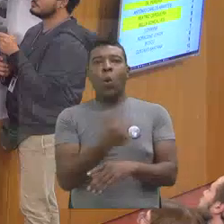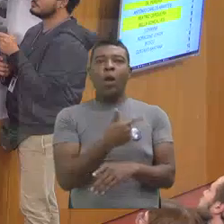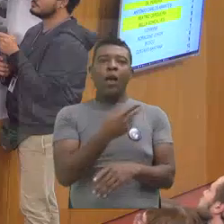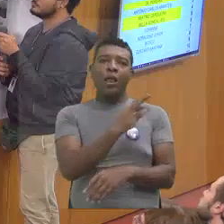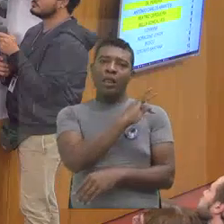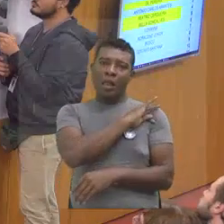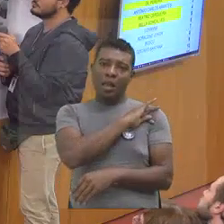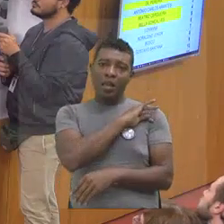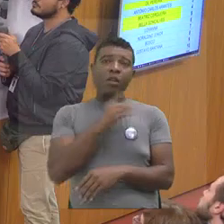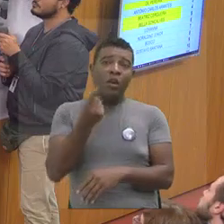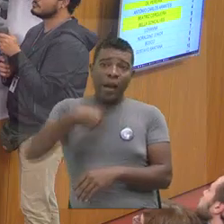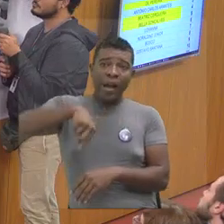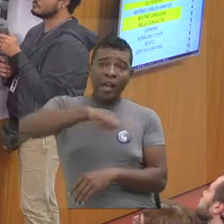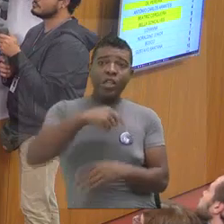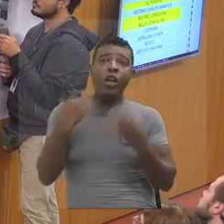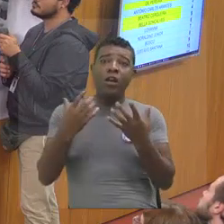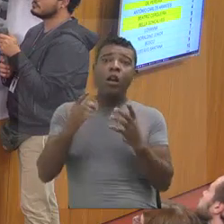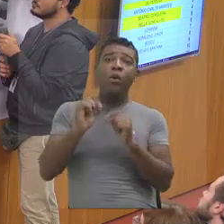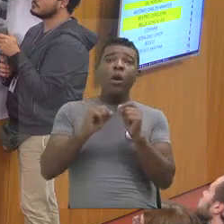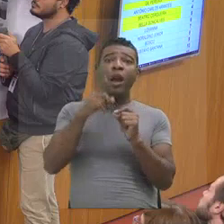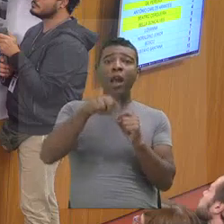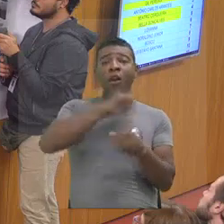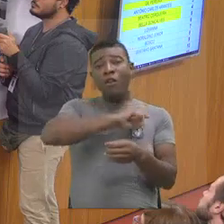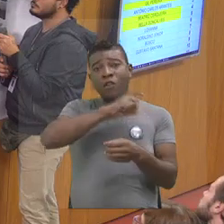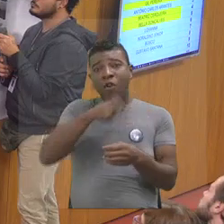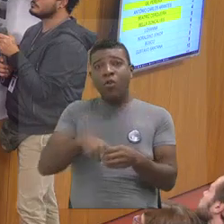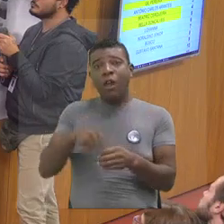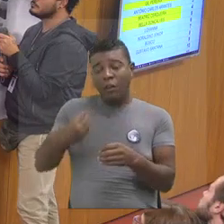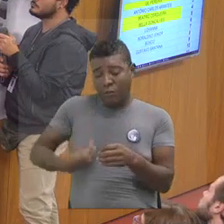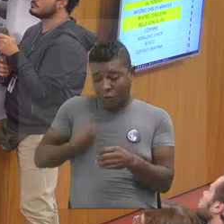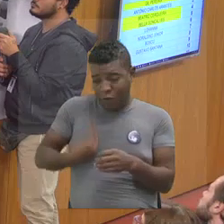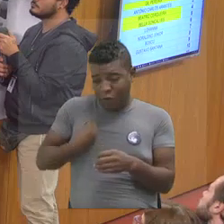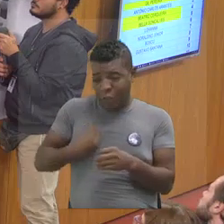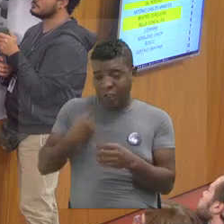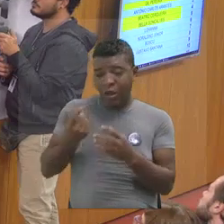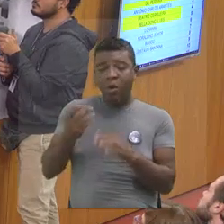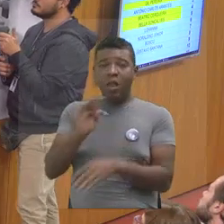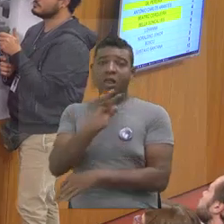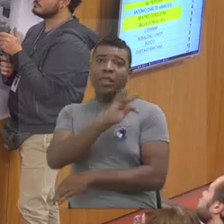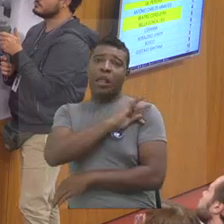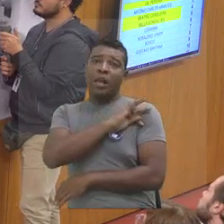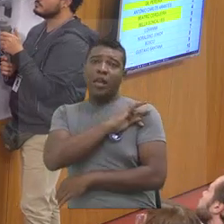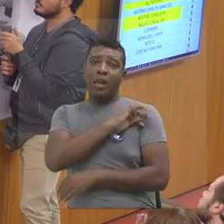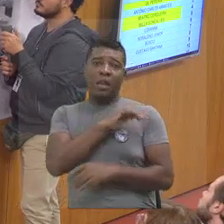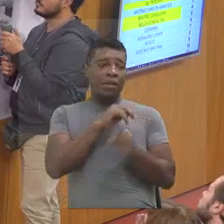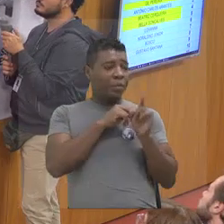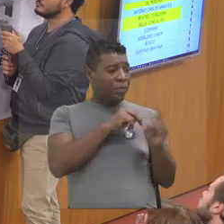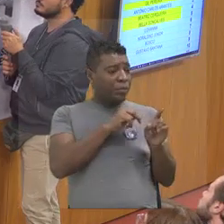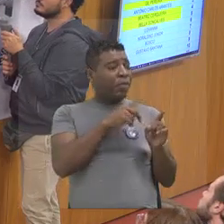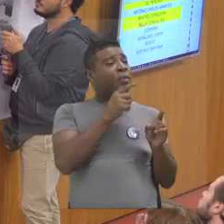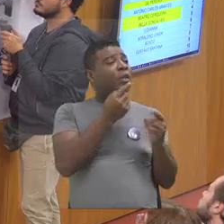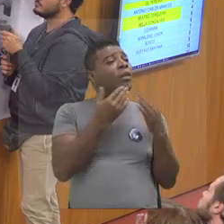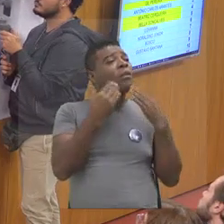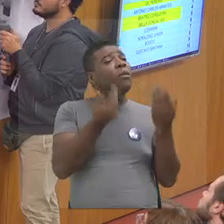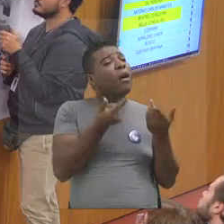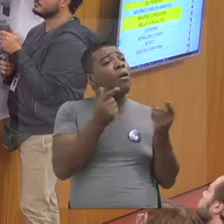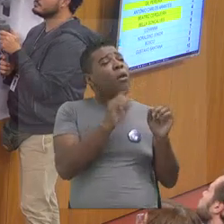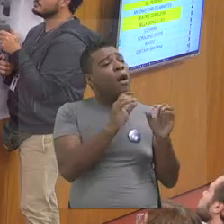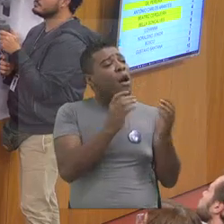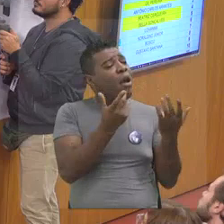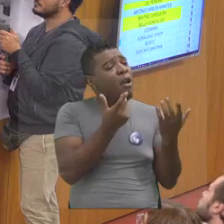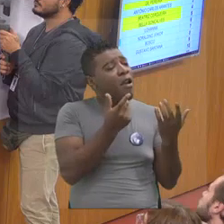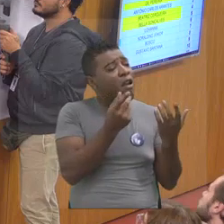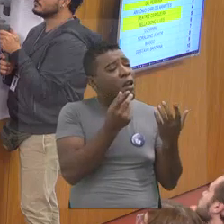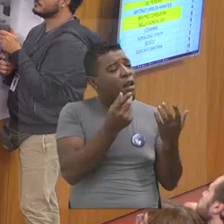ambiental para suas funções técnicas de avaliação dos impactos que o empreendimento pode causar na sua operação e definição